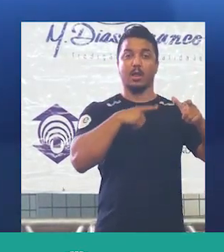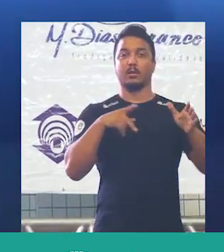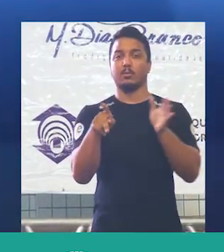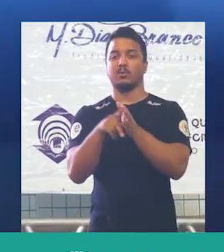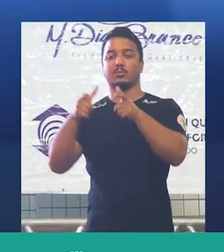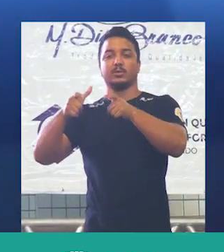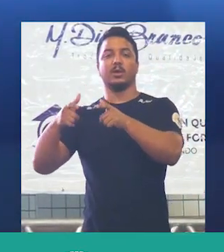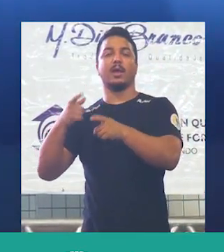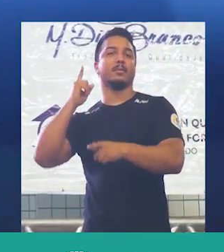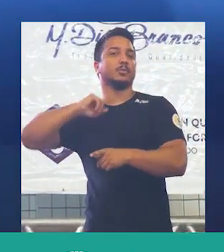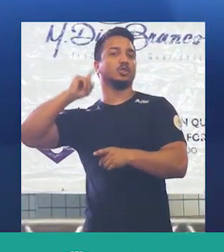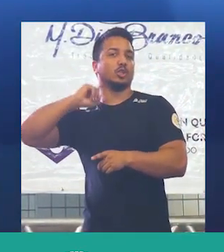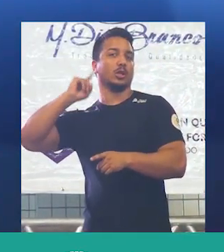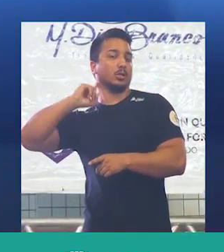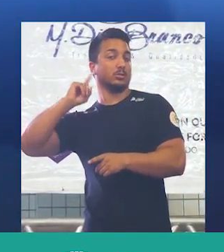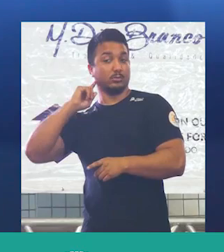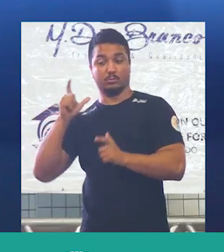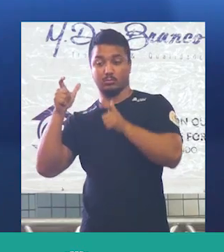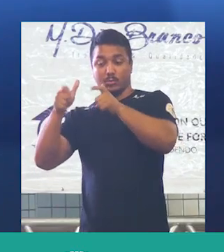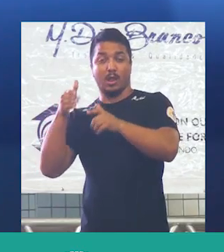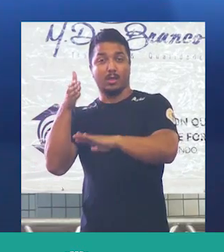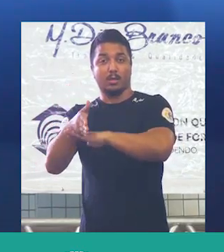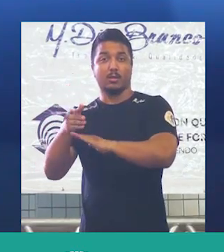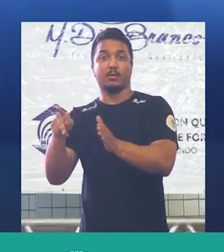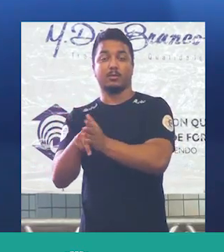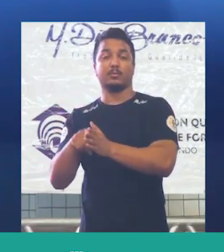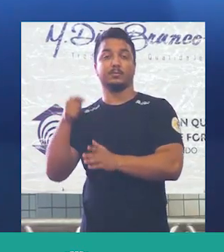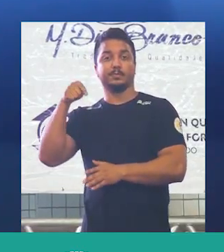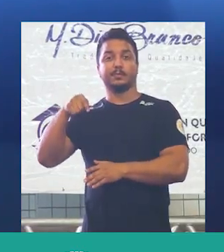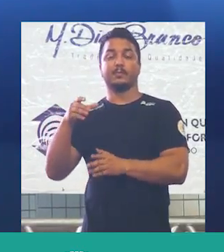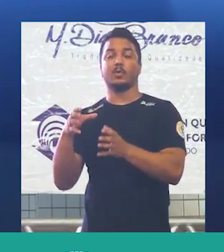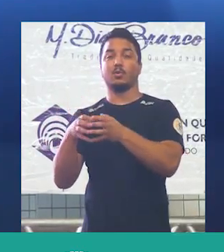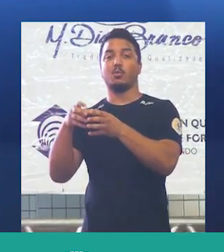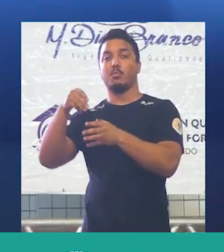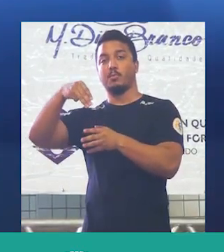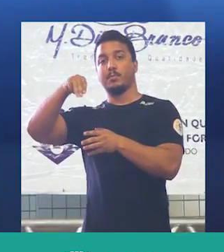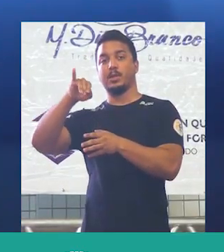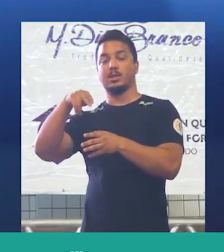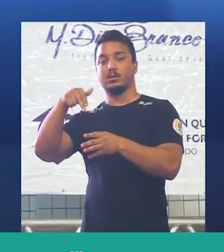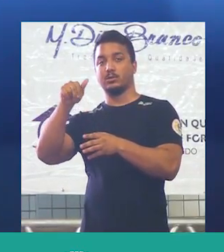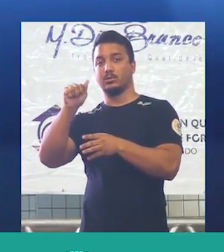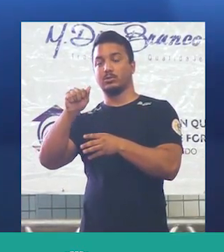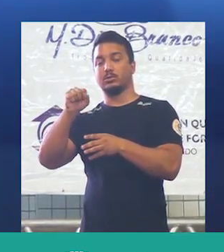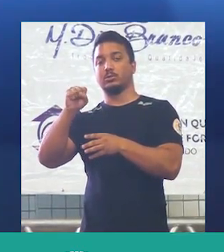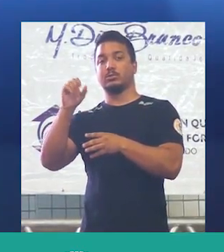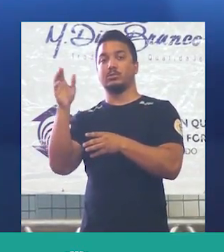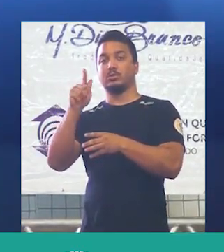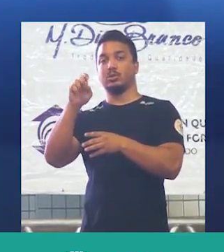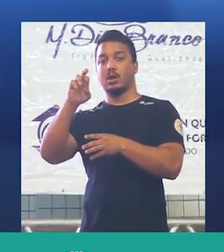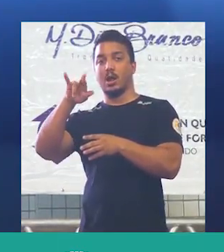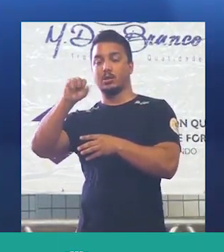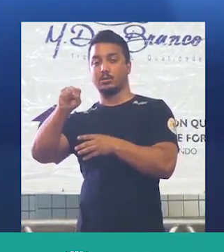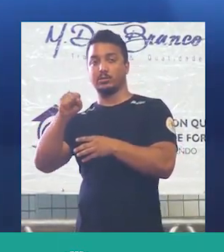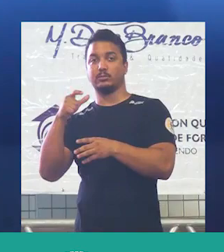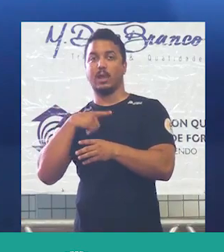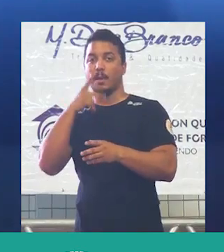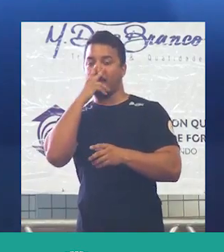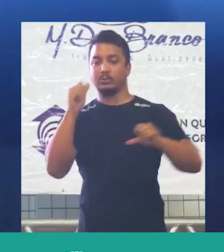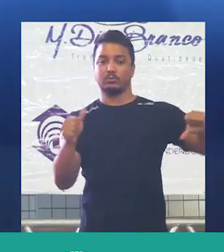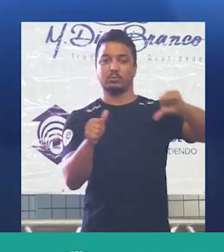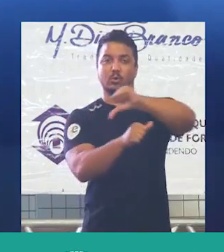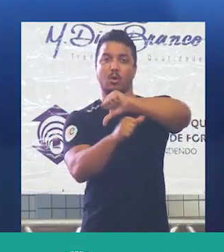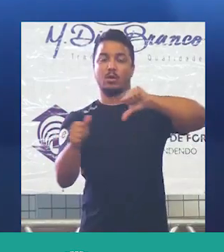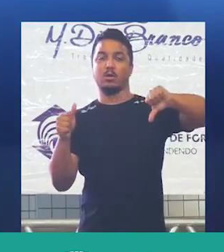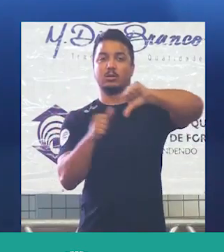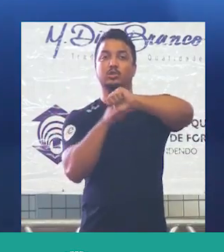Partido Republicano Mineiro, que representava as oligarquias de Minas Gerais. E assim eles se revezavam, indicando o